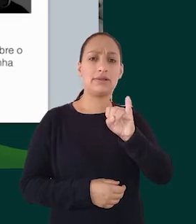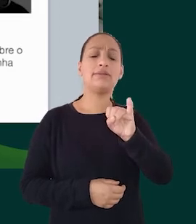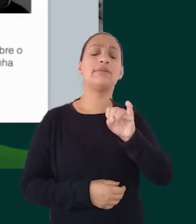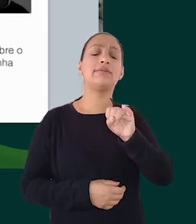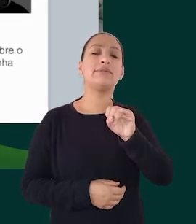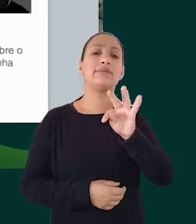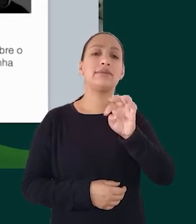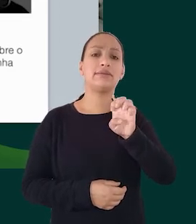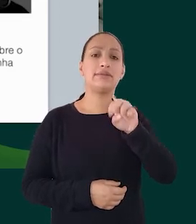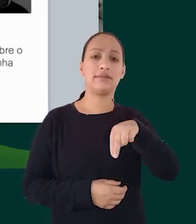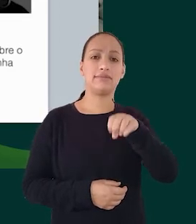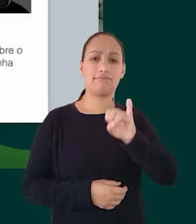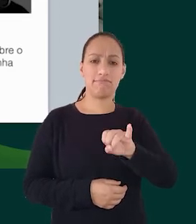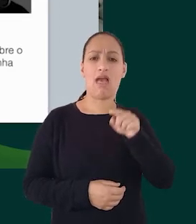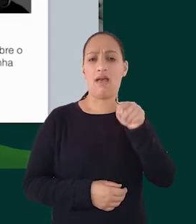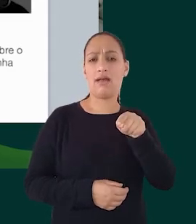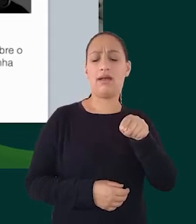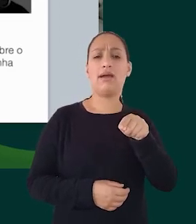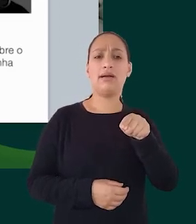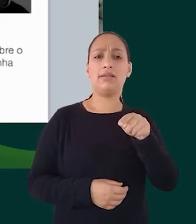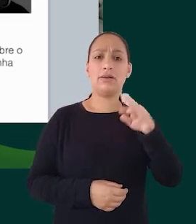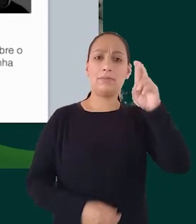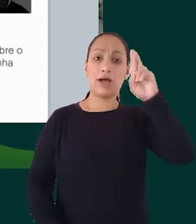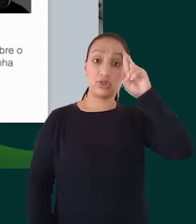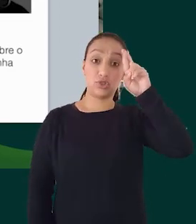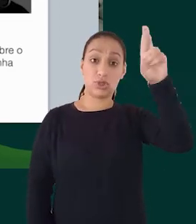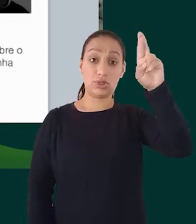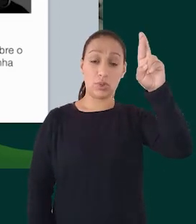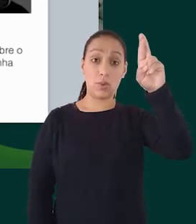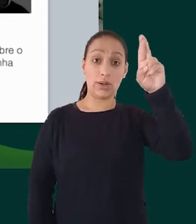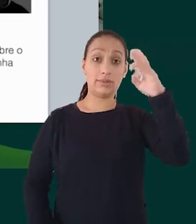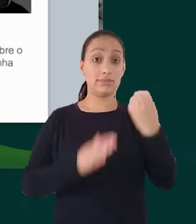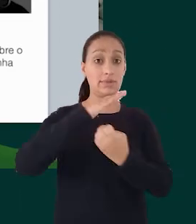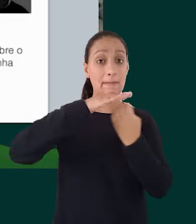uma diretora da Cambridge Analytica, que